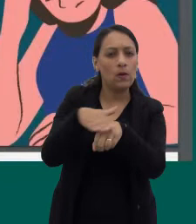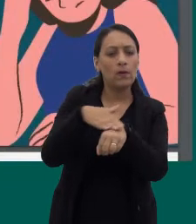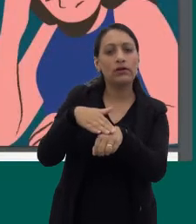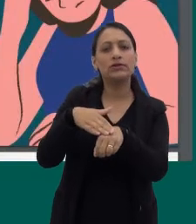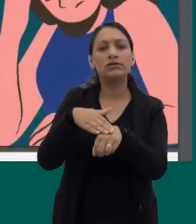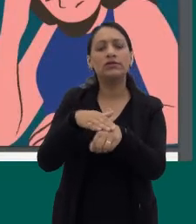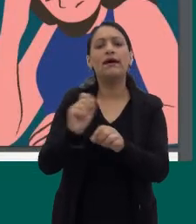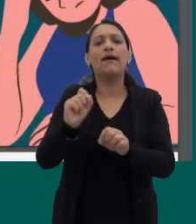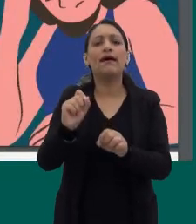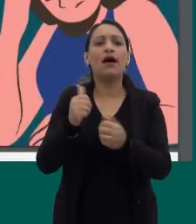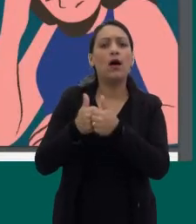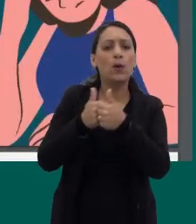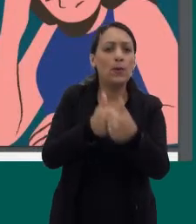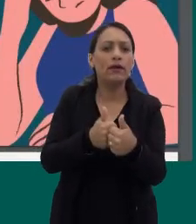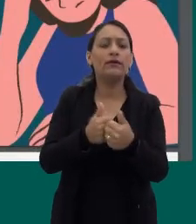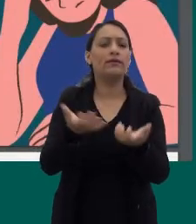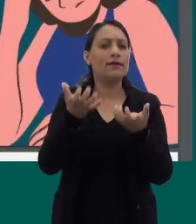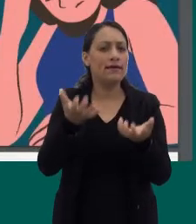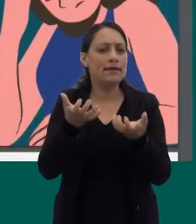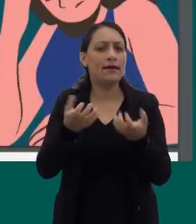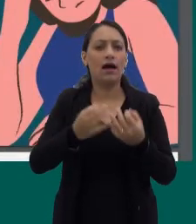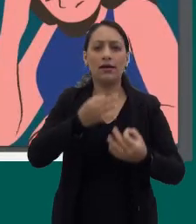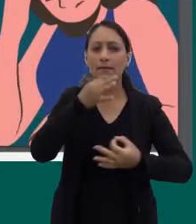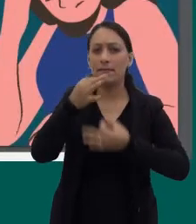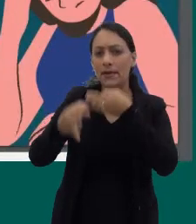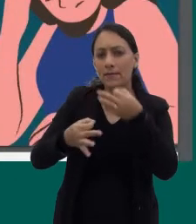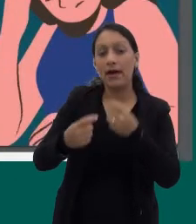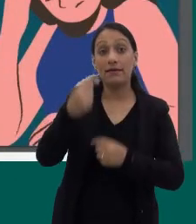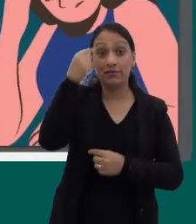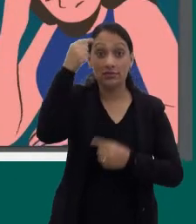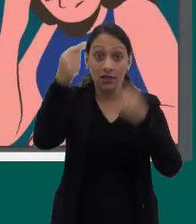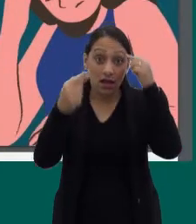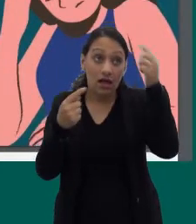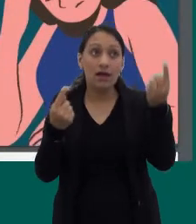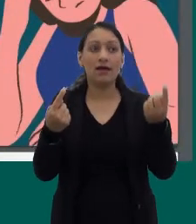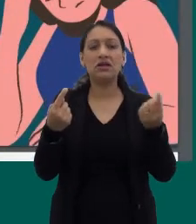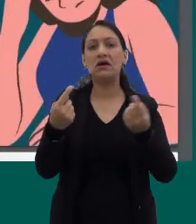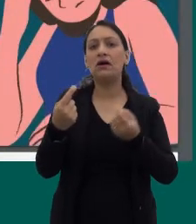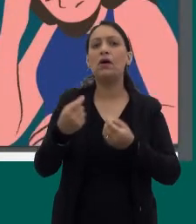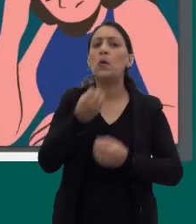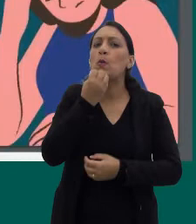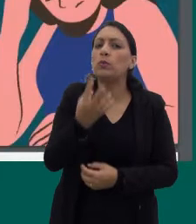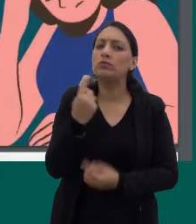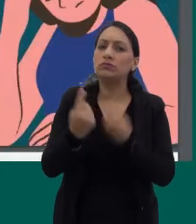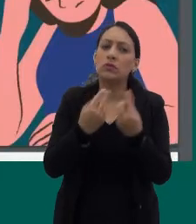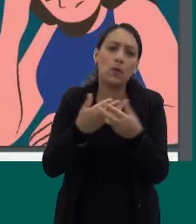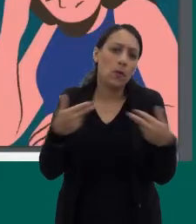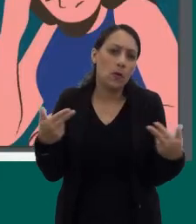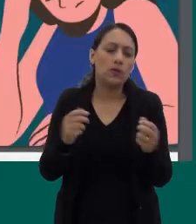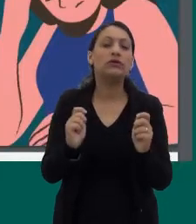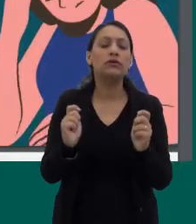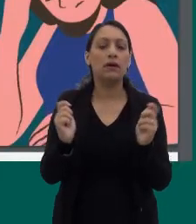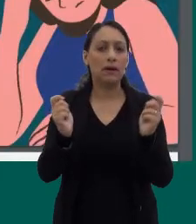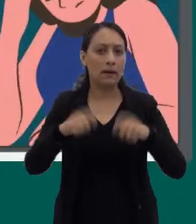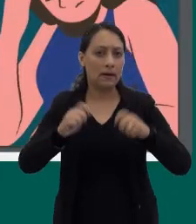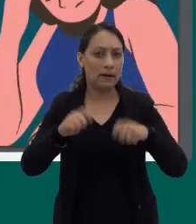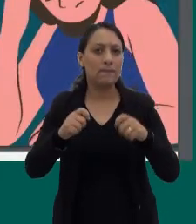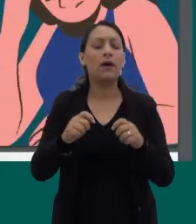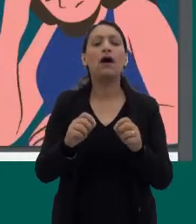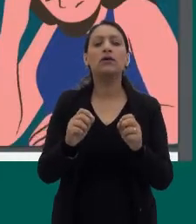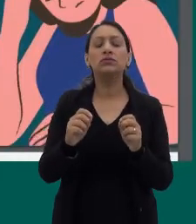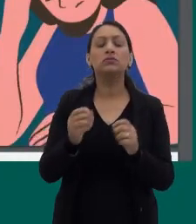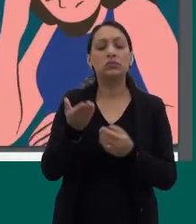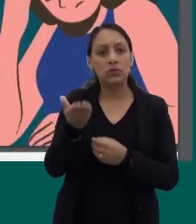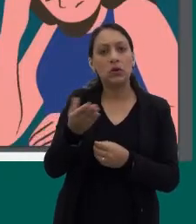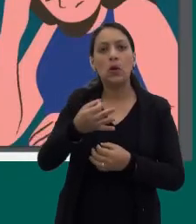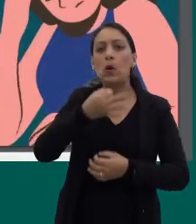está nos acompanhando, quiser contribuir com alguma ideia, com algum depoimento, pode usar a parte dos comentários, que